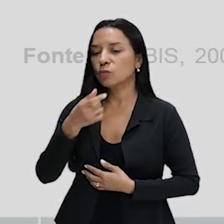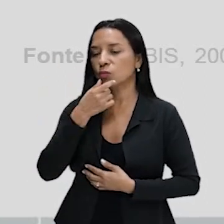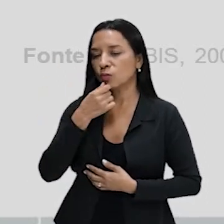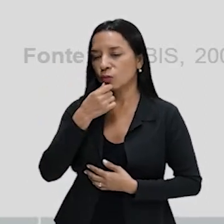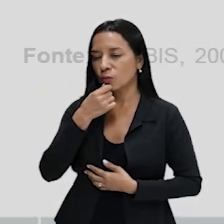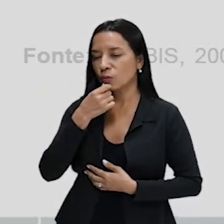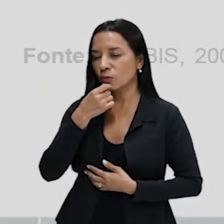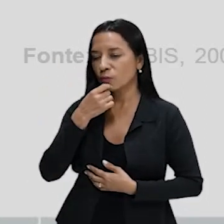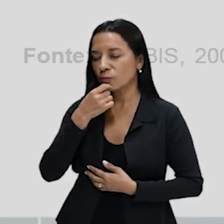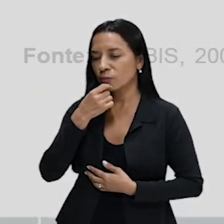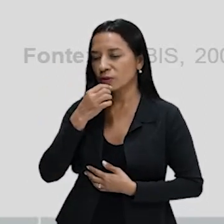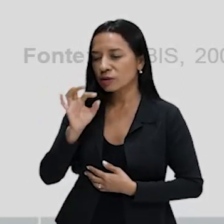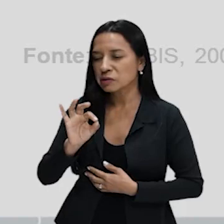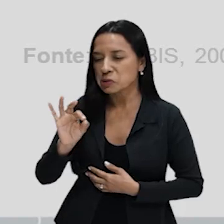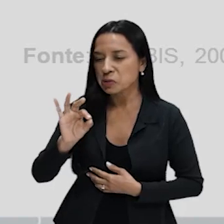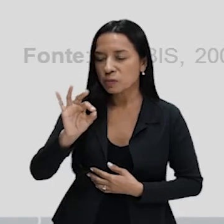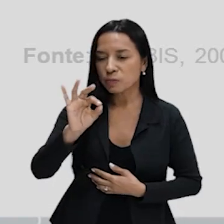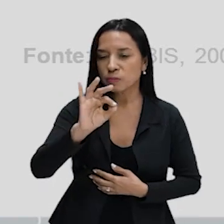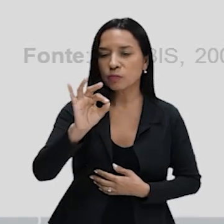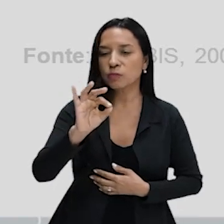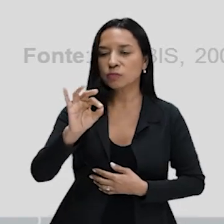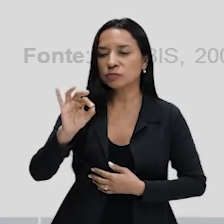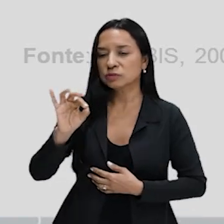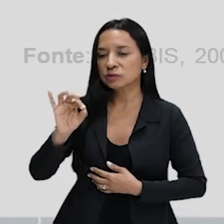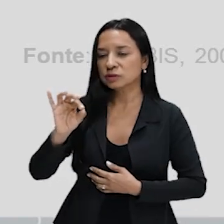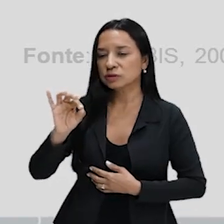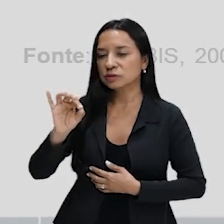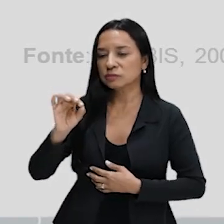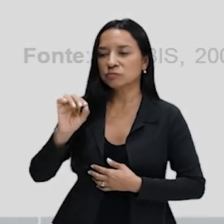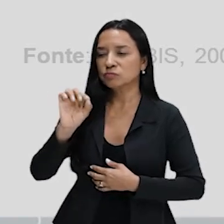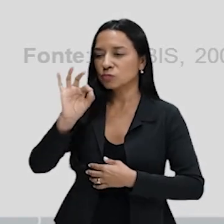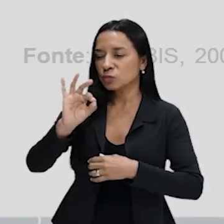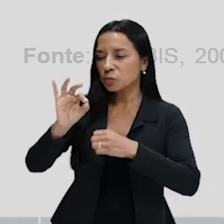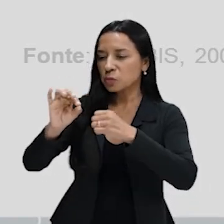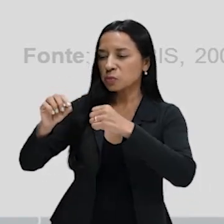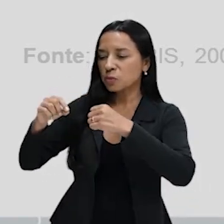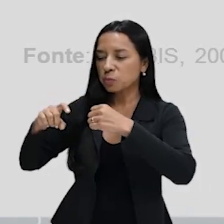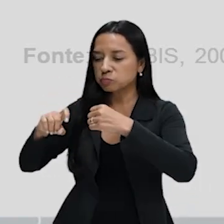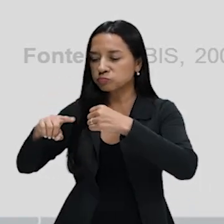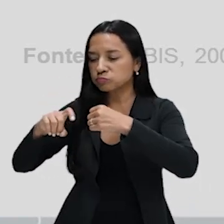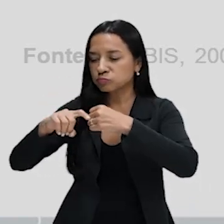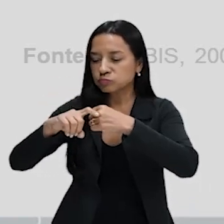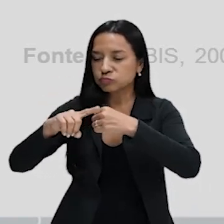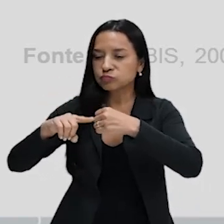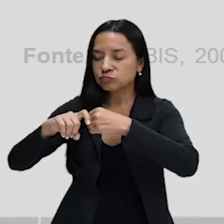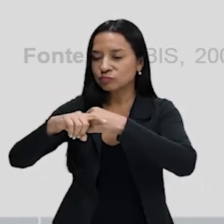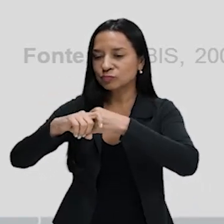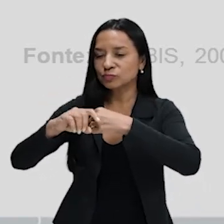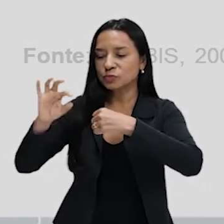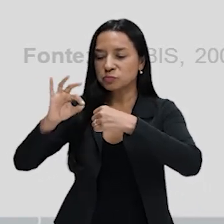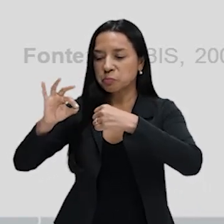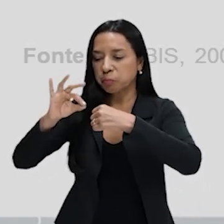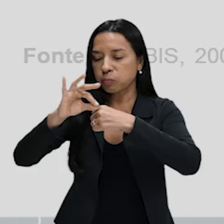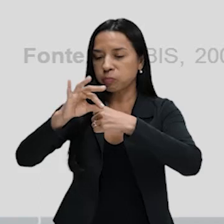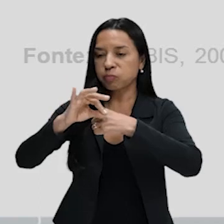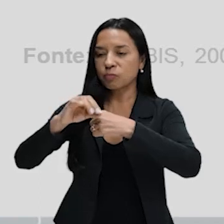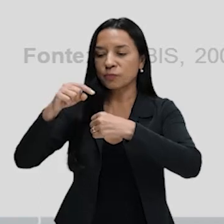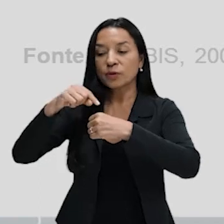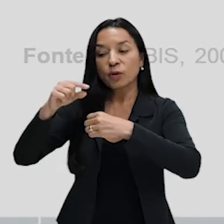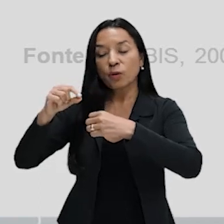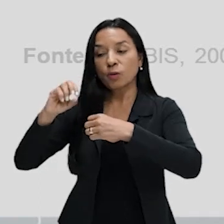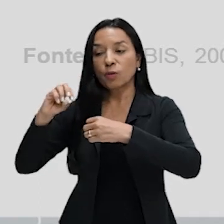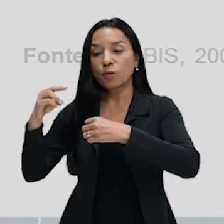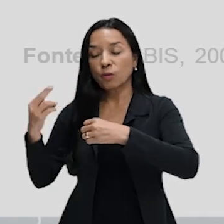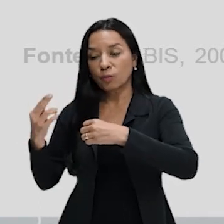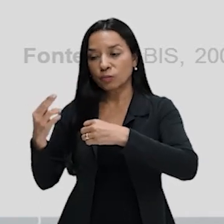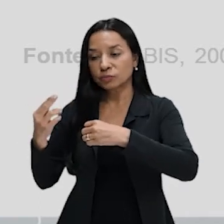moscas ali sobrevoando, né, algumas goiabas, tá? E outra